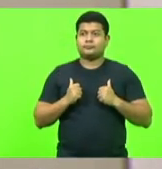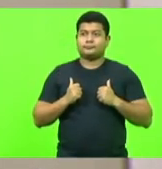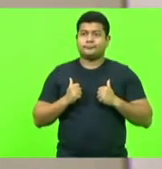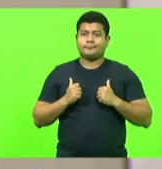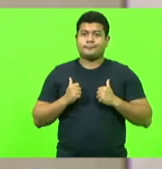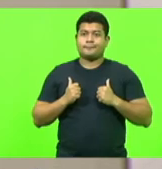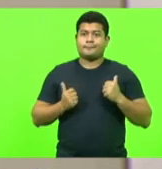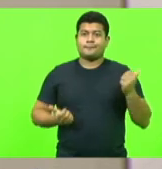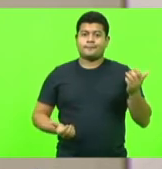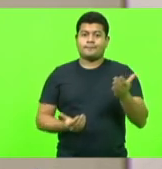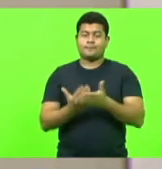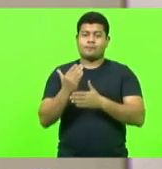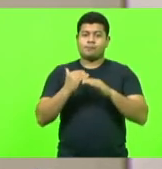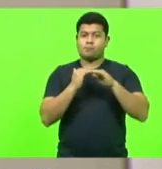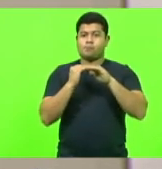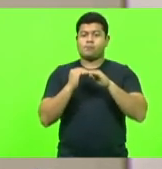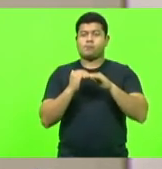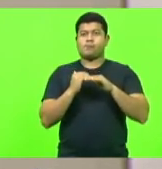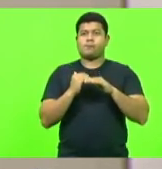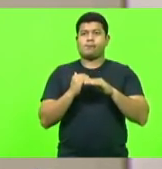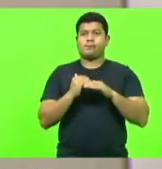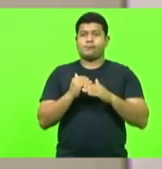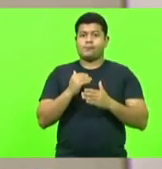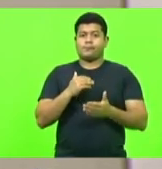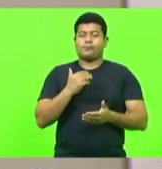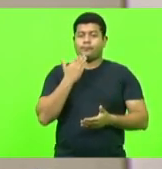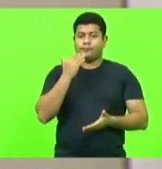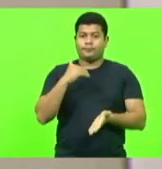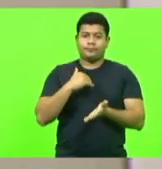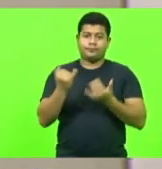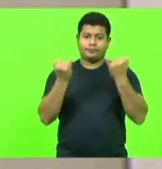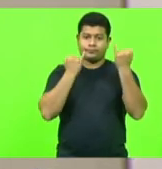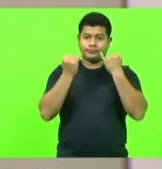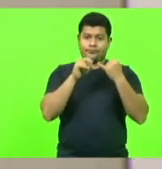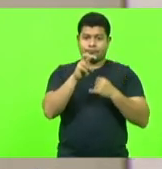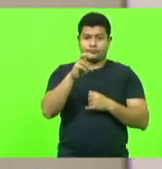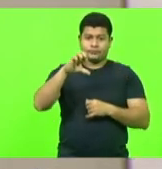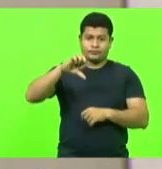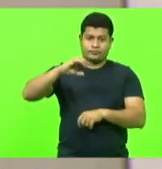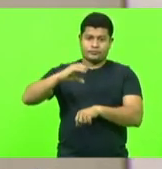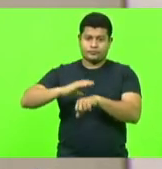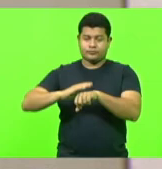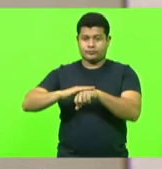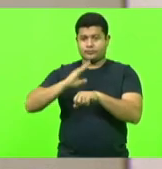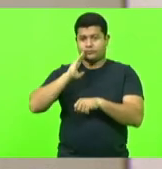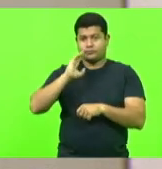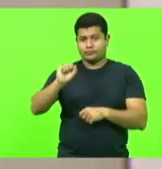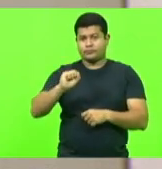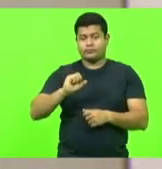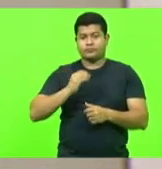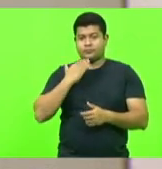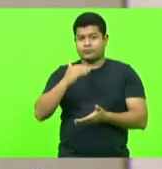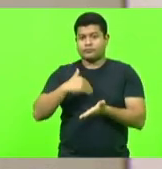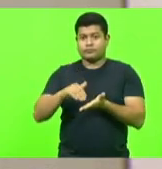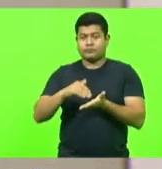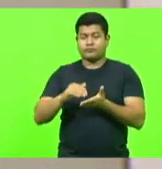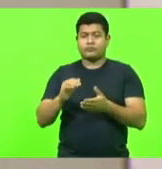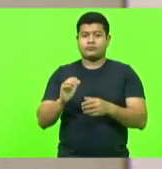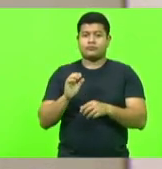encontram. Aprovado por unanimidade. Pedido de informação 590, autor deputado Bruno Souza, solicitando ao secretário de Estado da